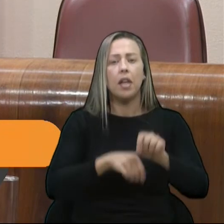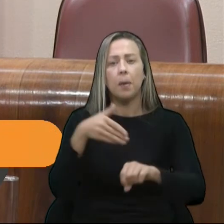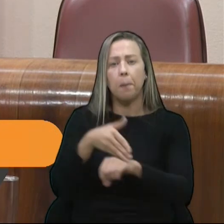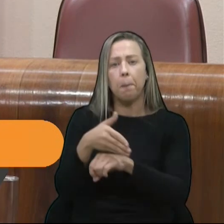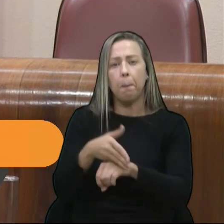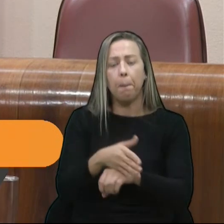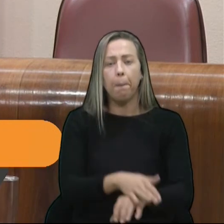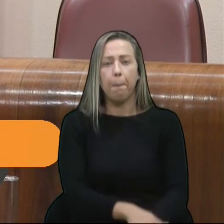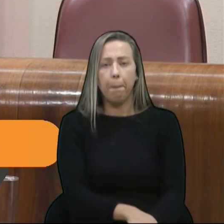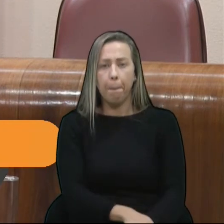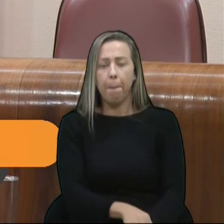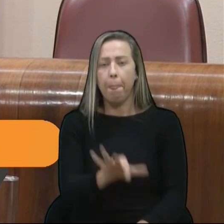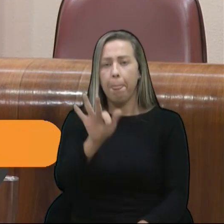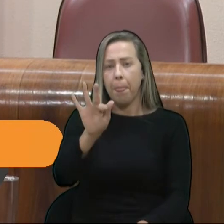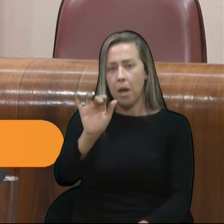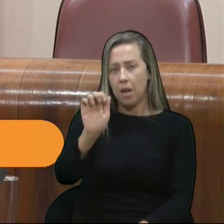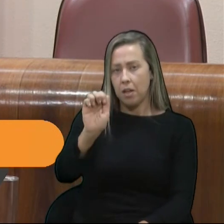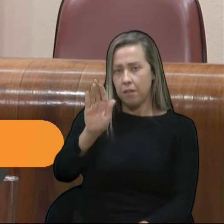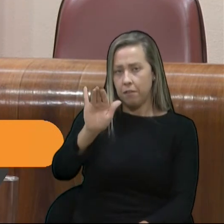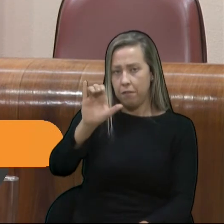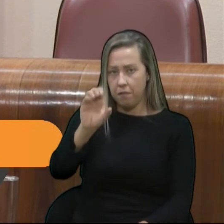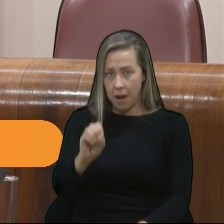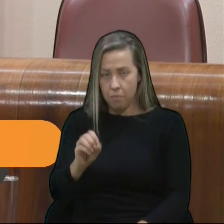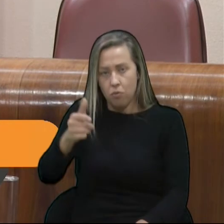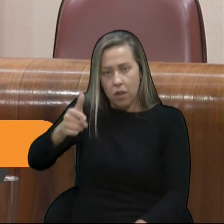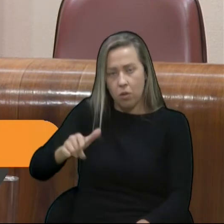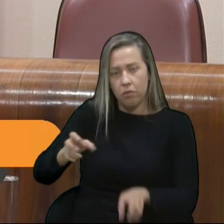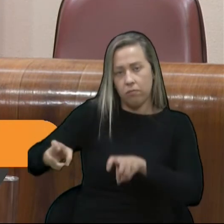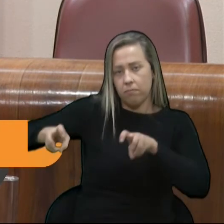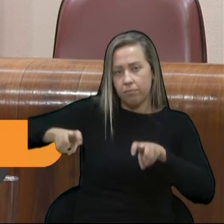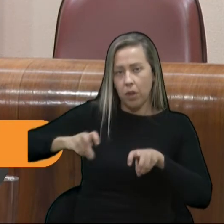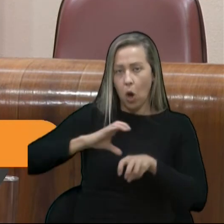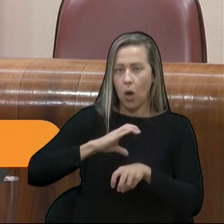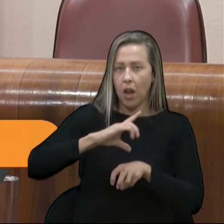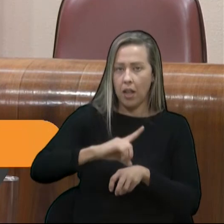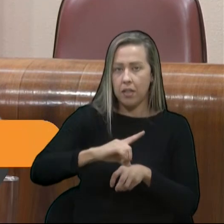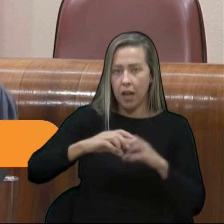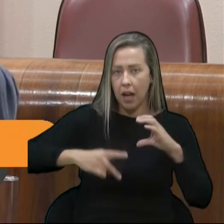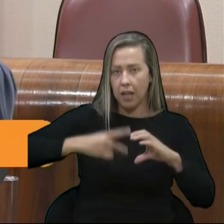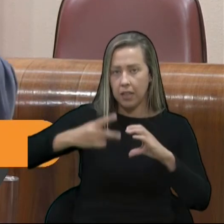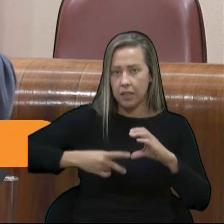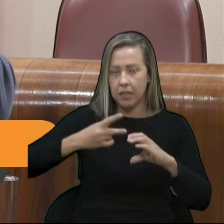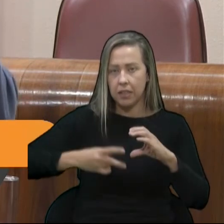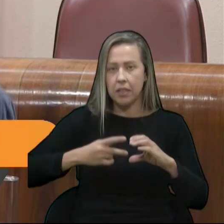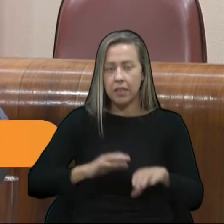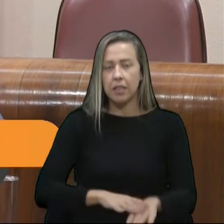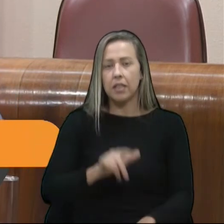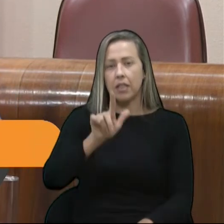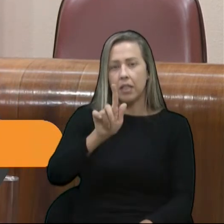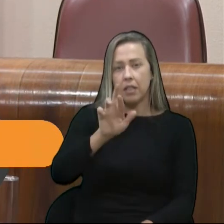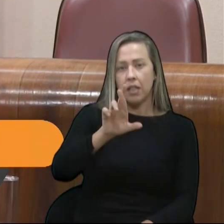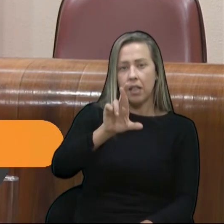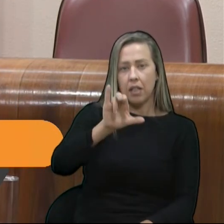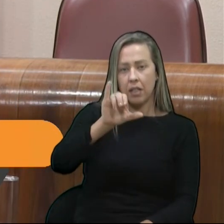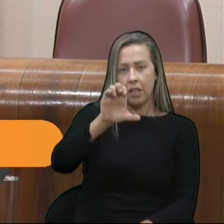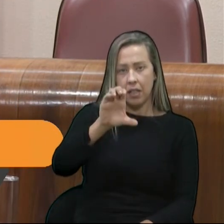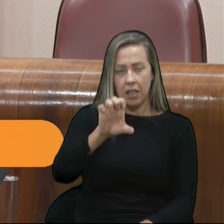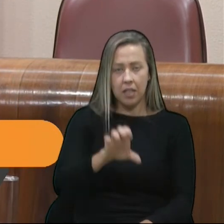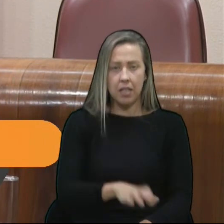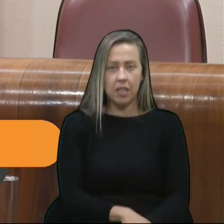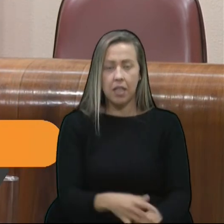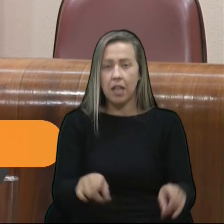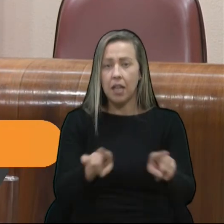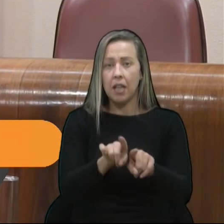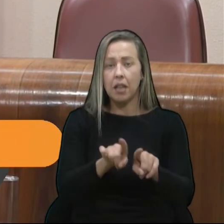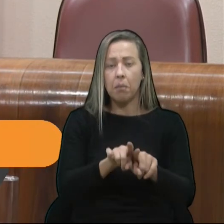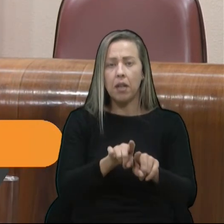gente o Fábio Rauch, que, repito, na coordenação da TV Câmara, a Grace Matos e ainda